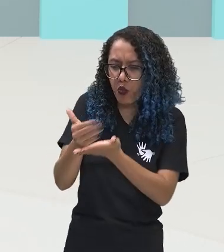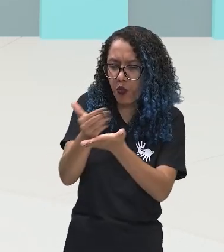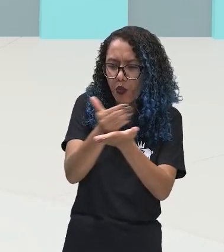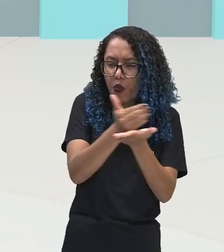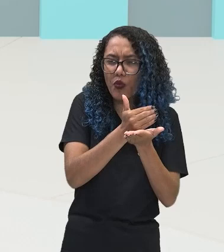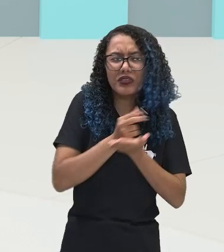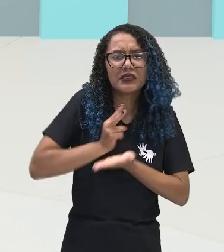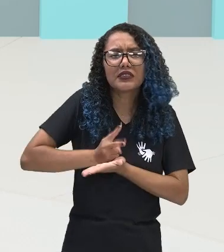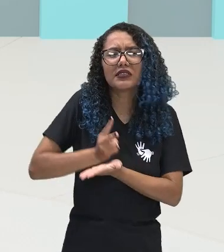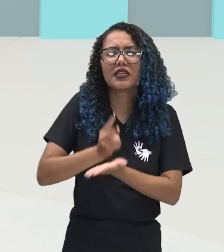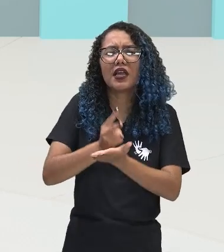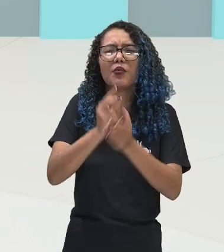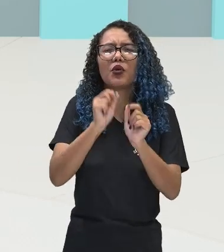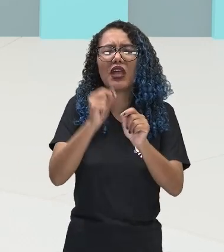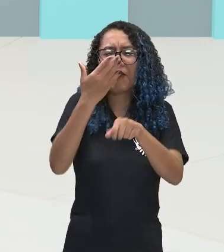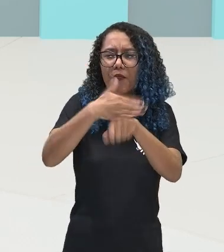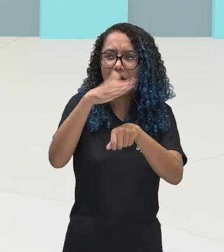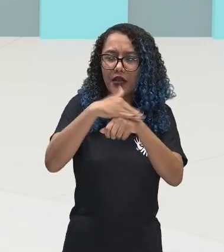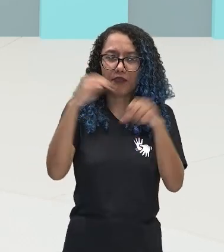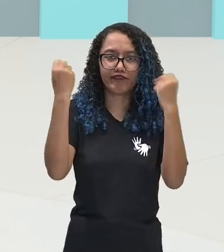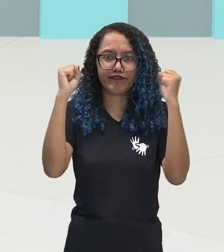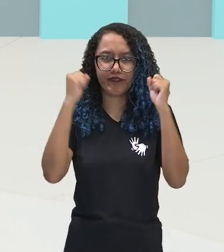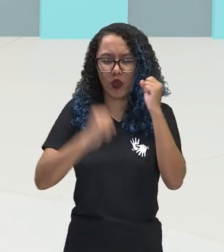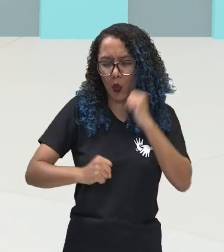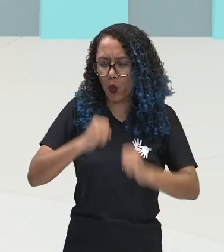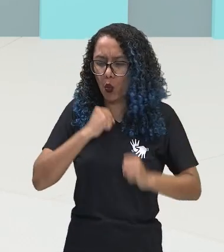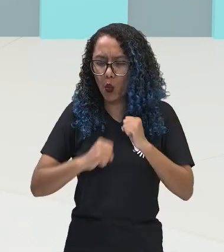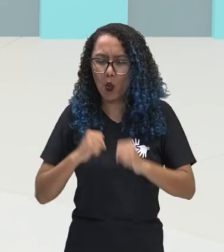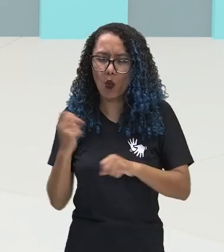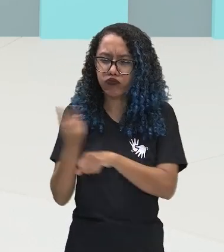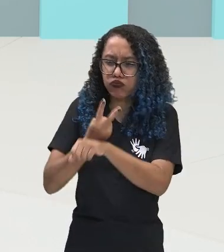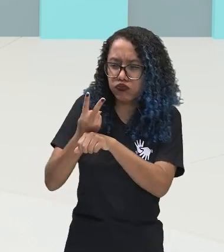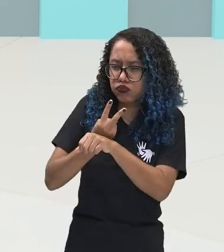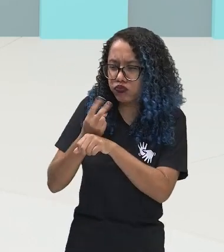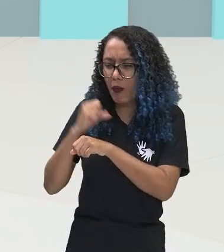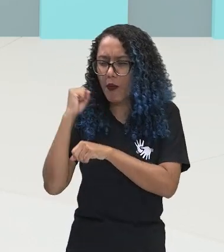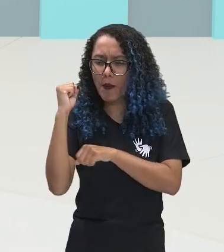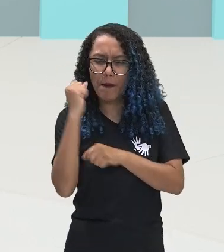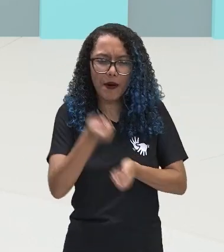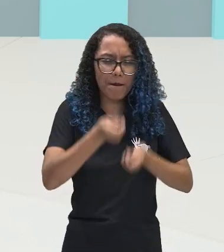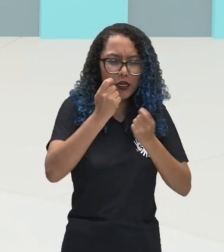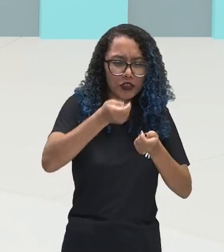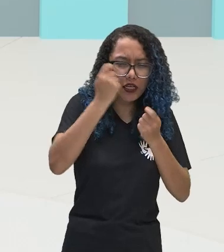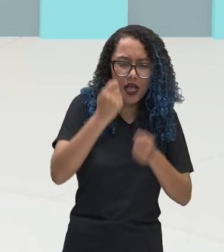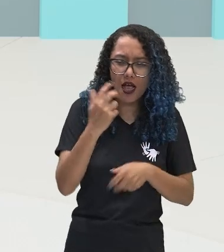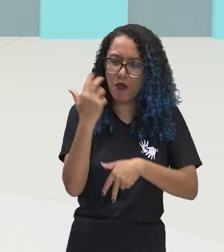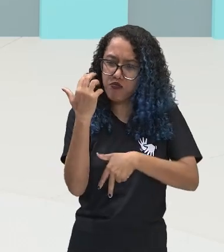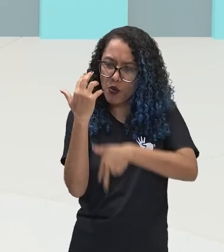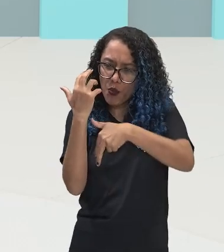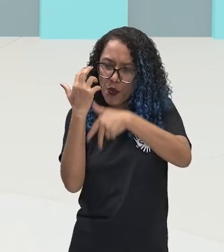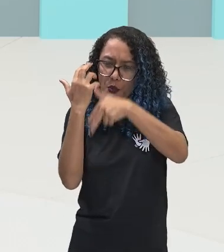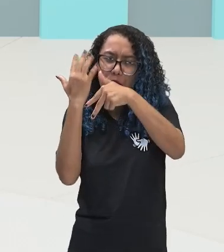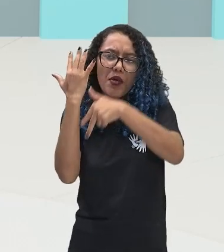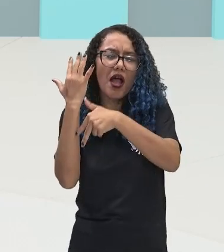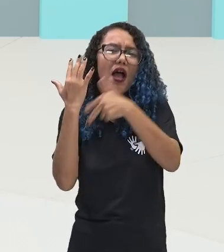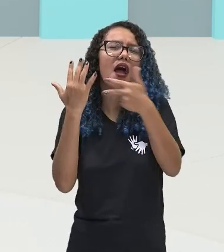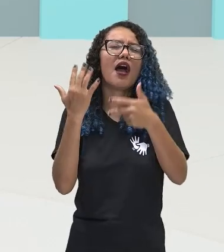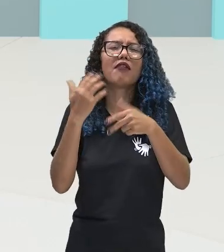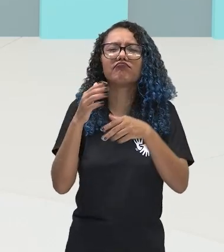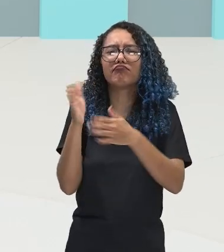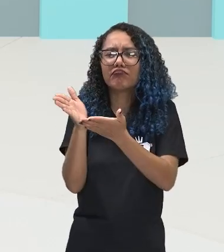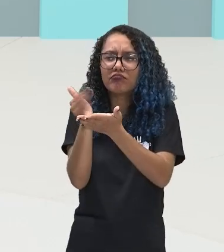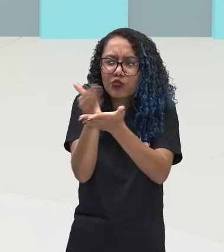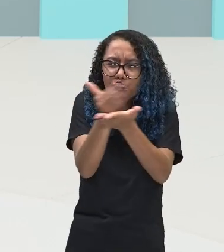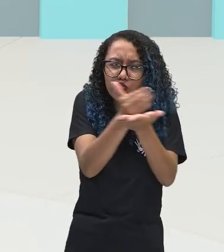todo fazendo atividade física correndo caçando pescando subindo em árvore pegar alimento e tudo mais